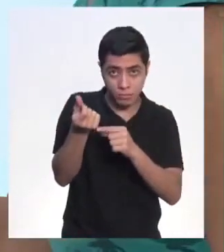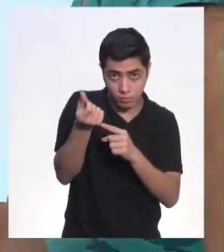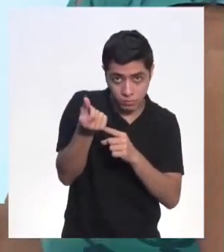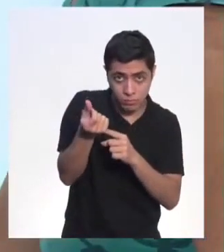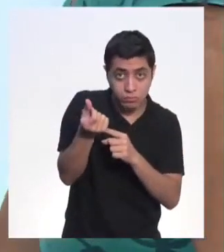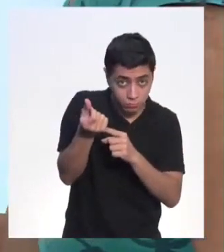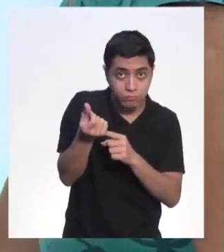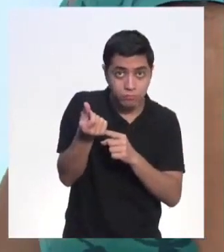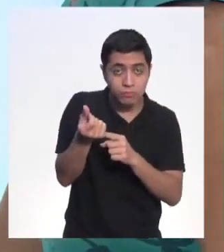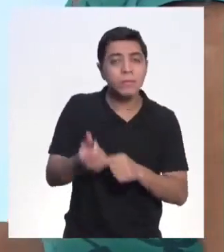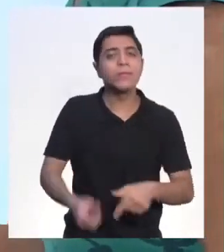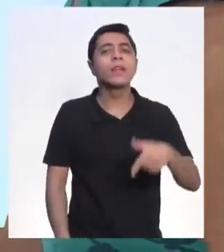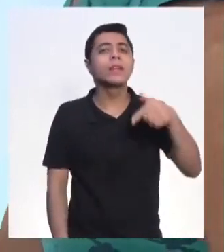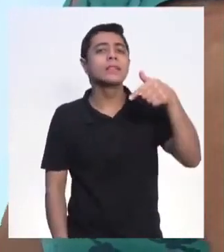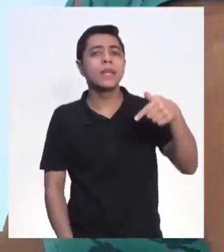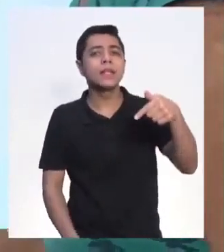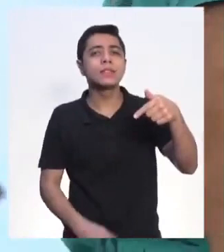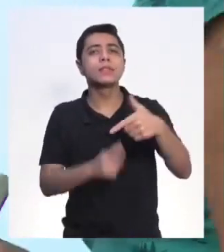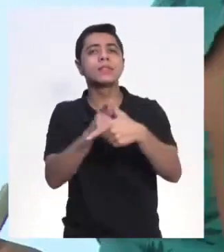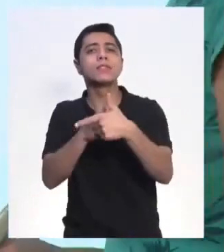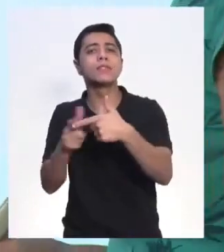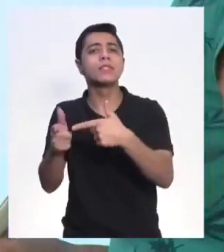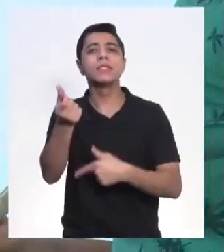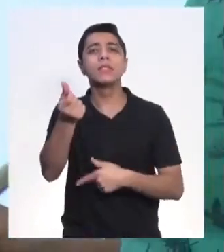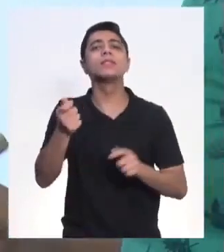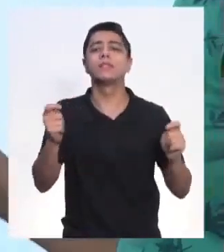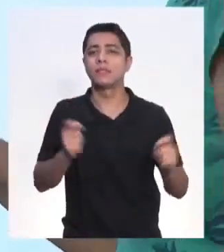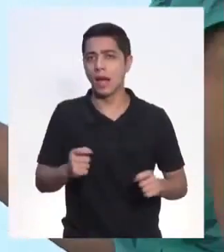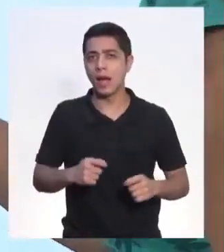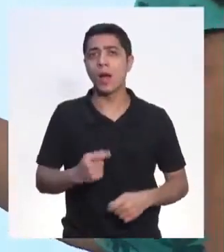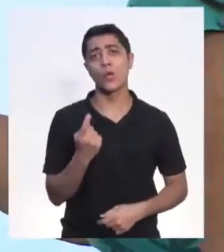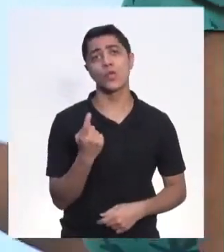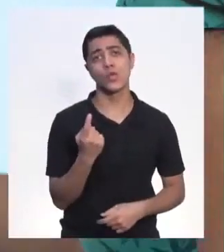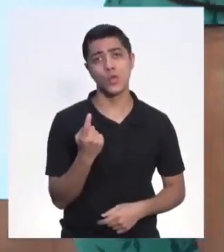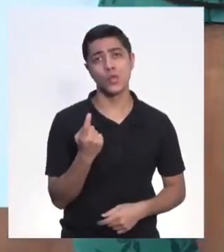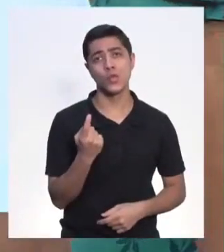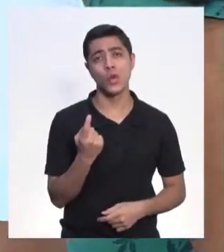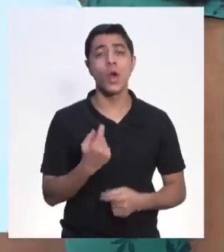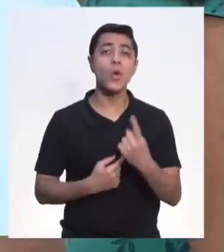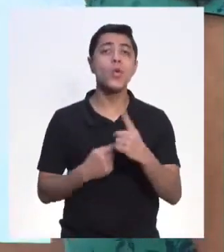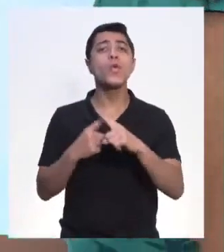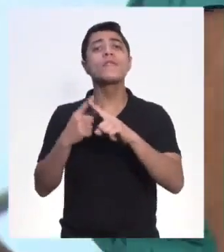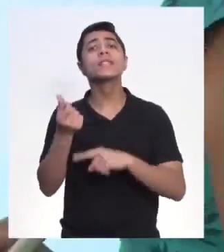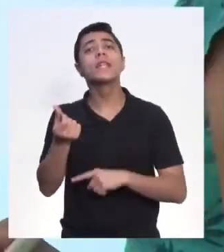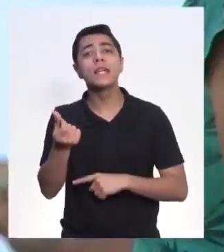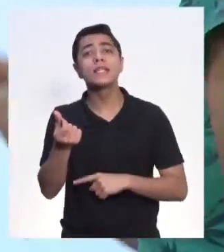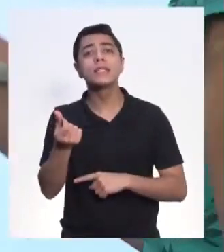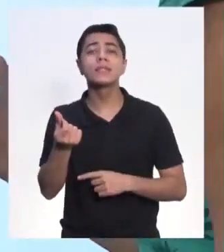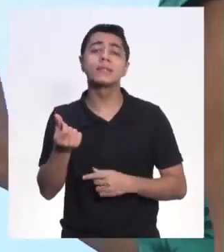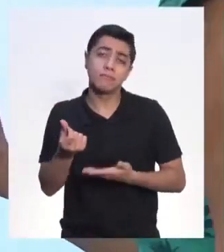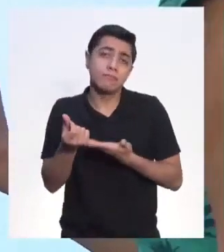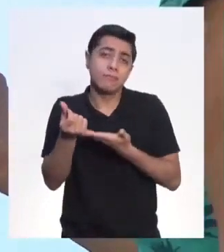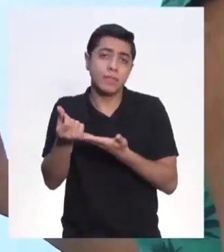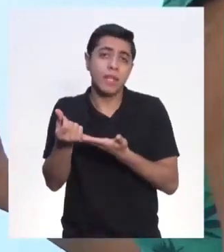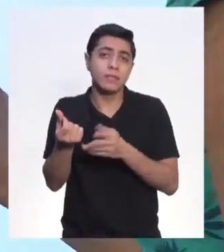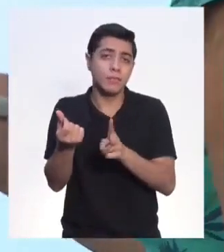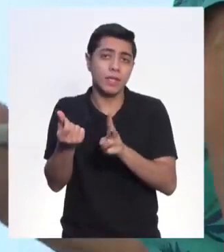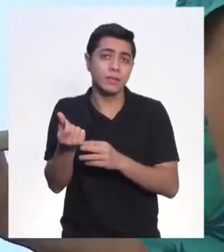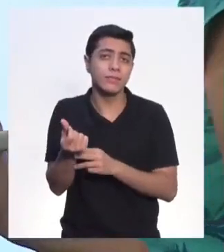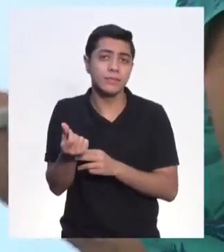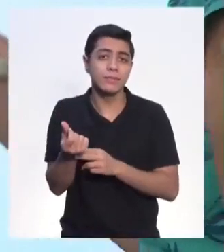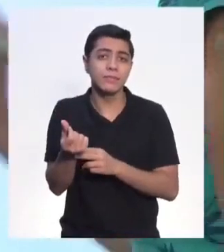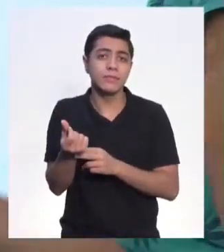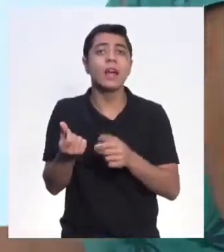vezes 6, 6. 7 tira 6, 1. Abaixo 2. 12. Opa, vai dar